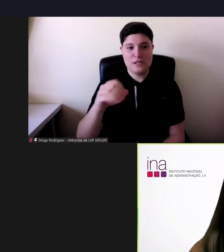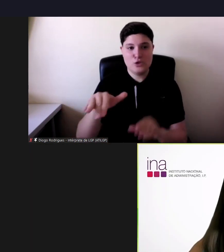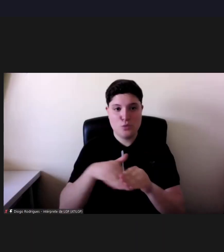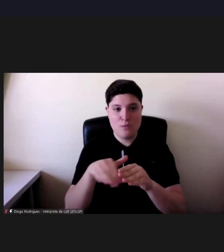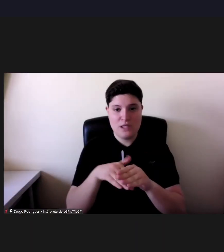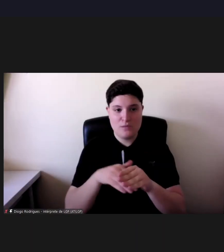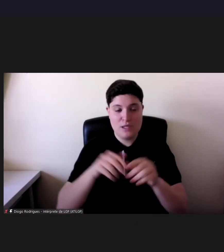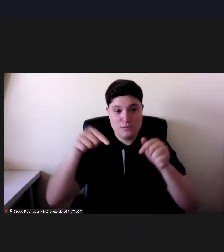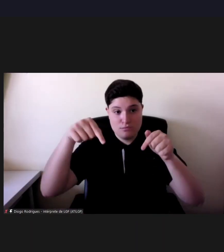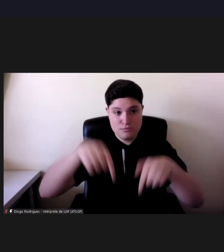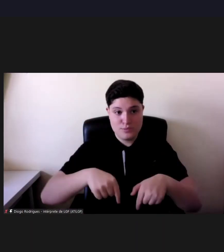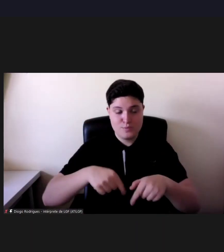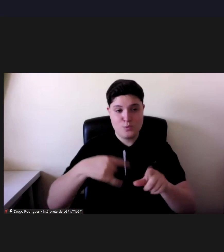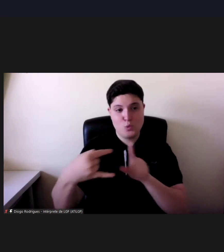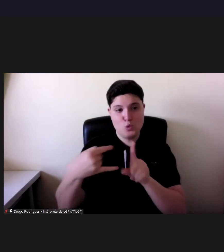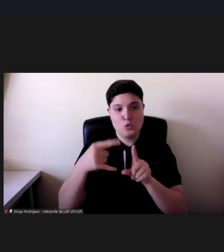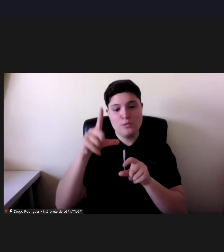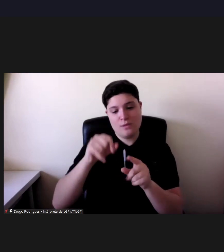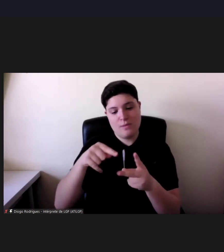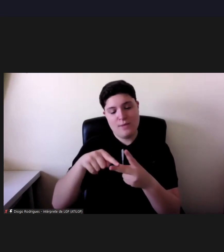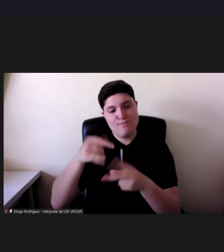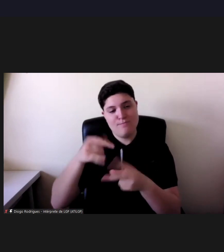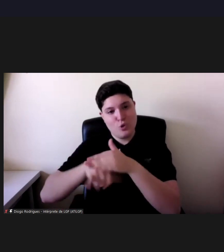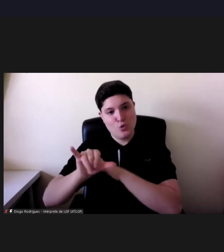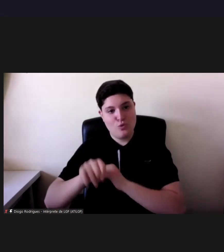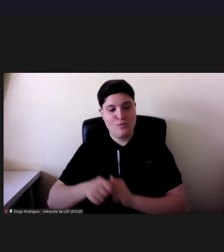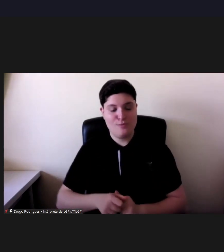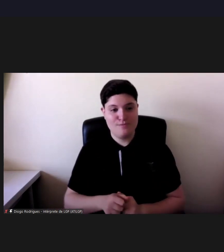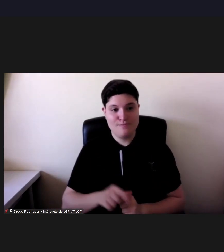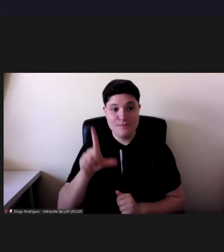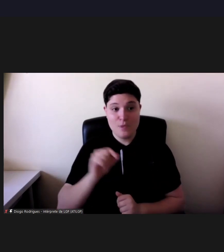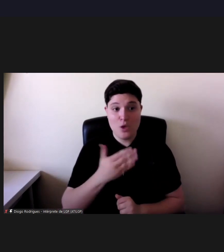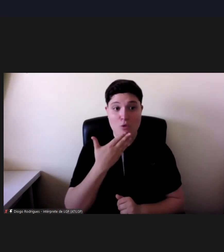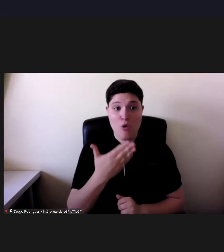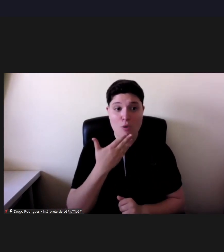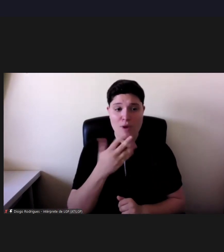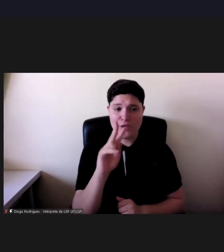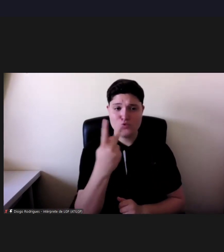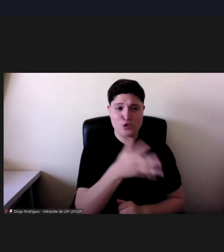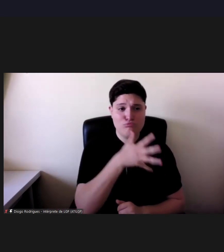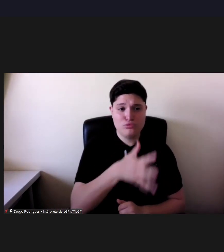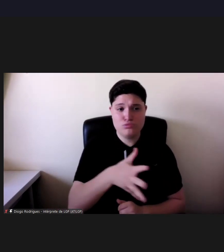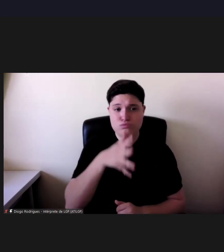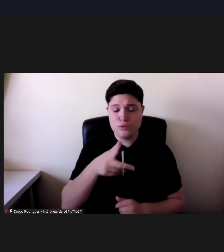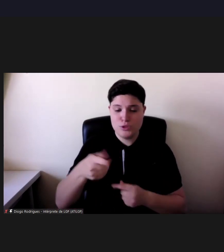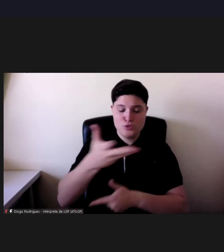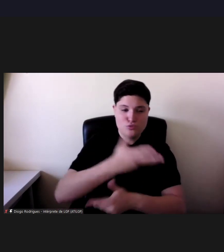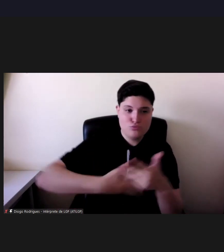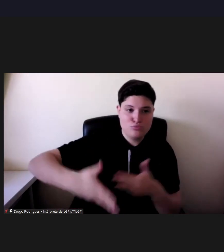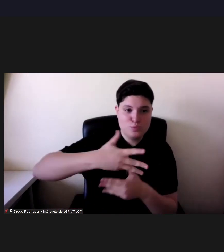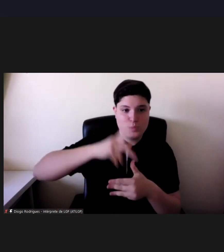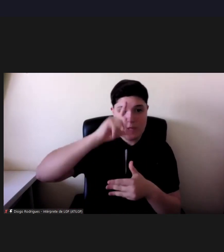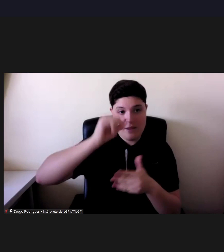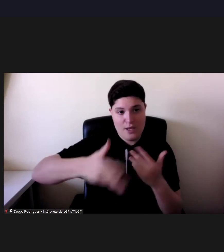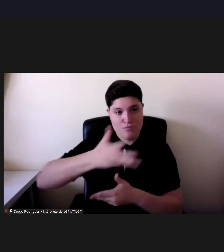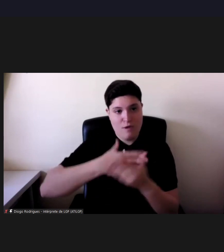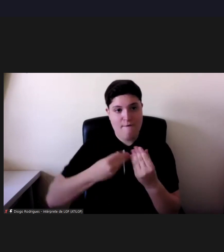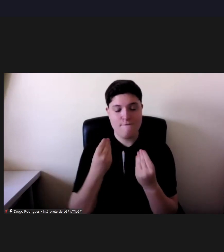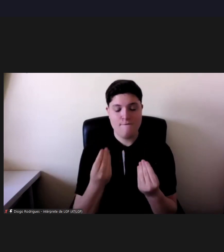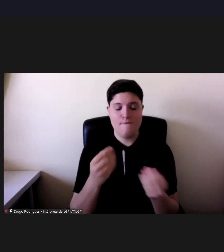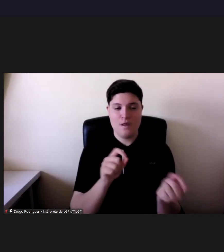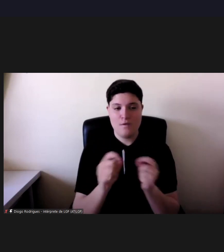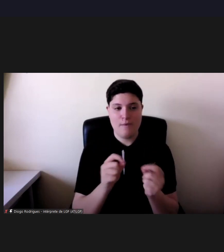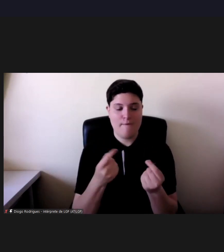de potência, a operação das luminárias mais eficientes, os AVACs, instalação de solares térmicos